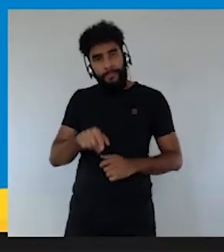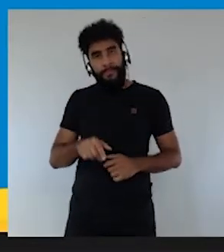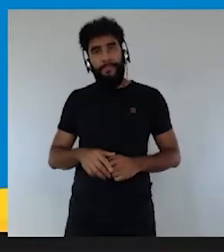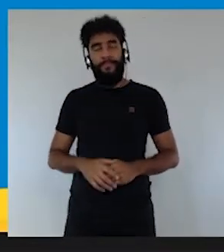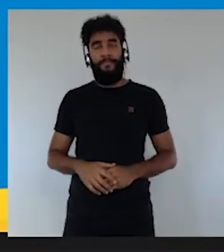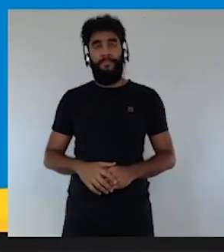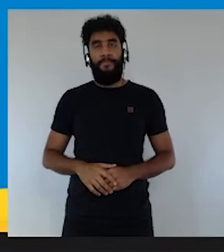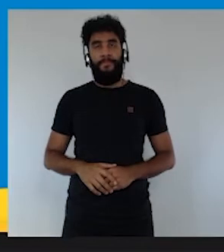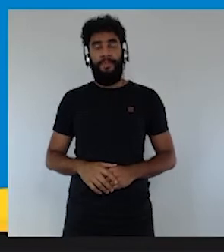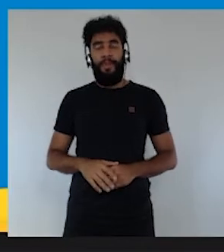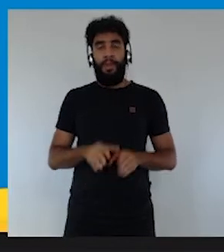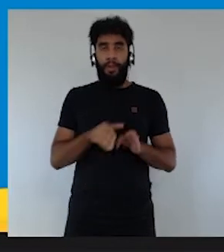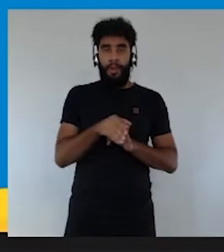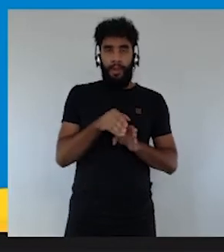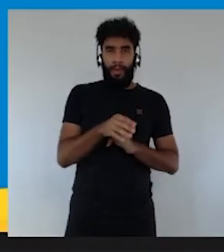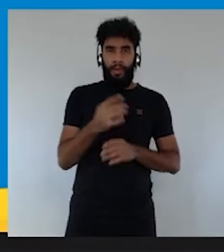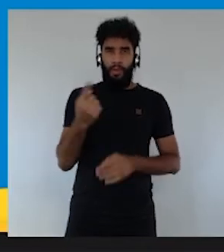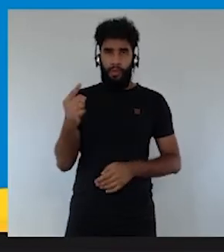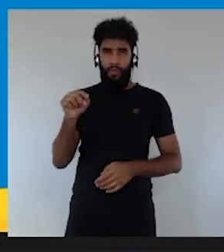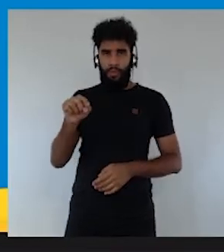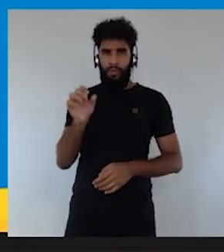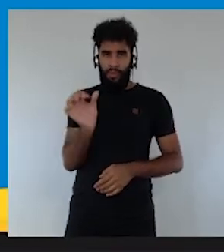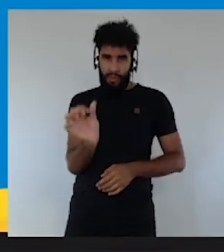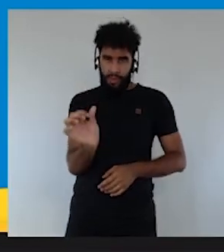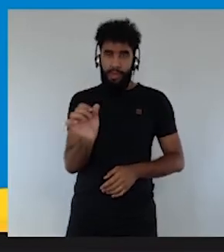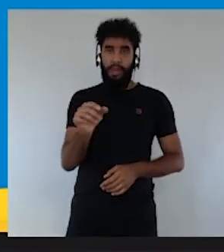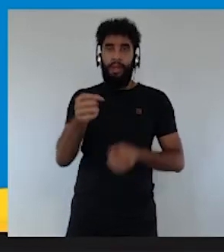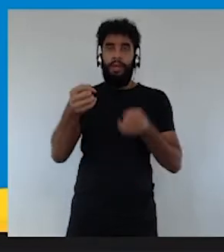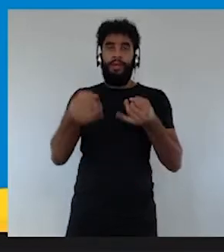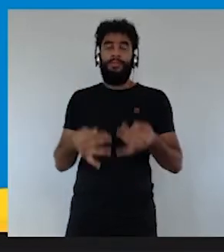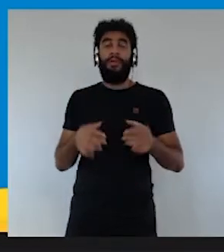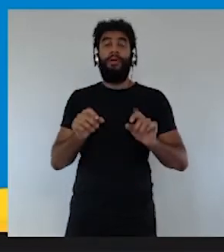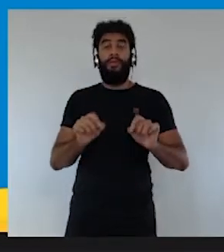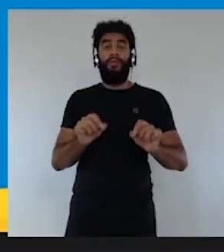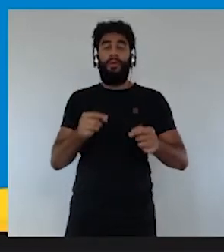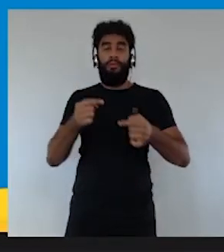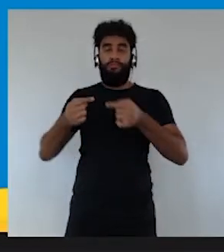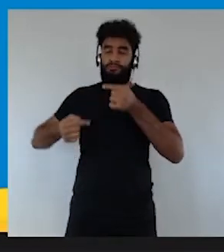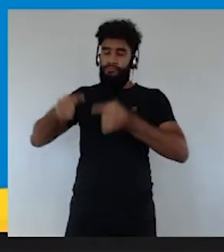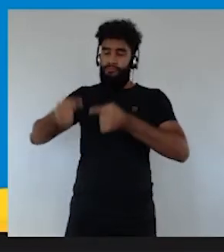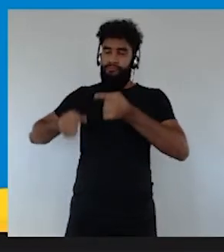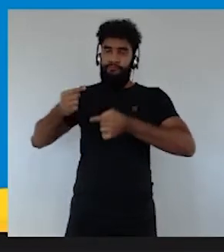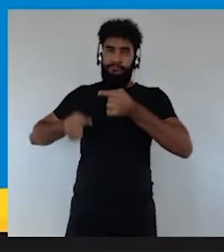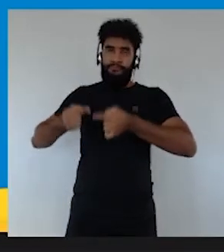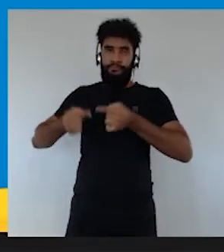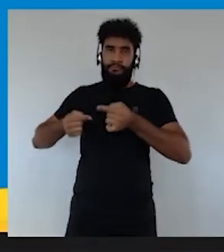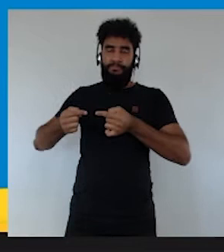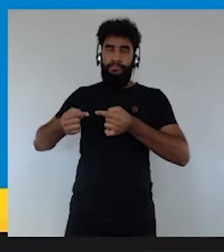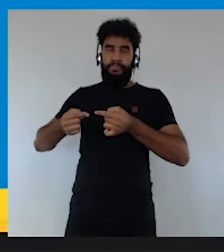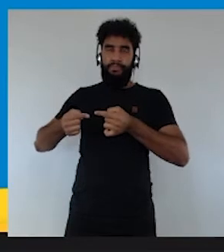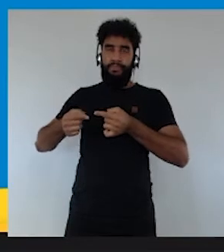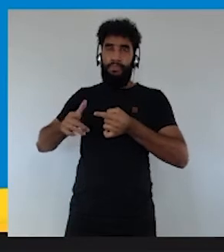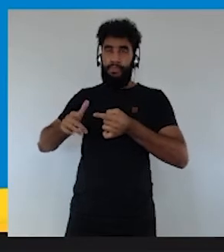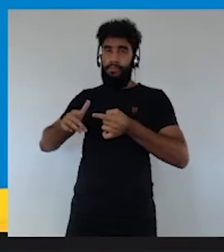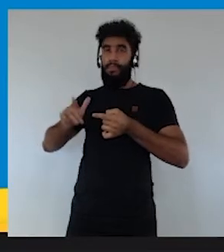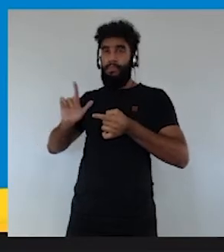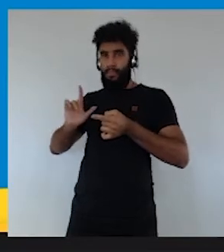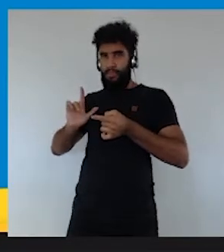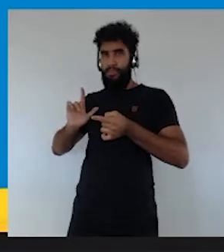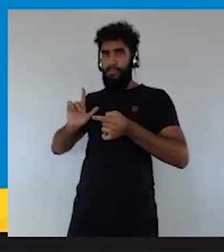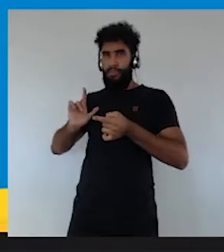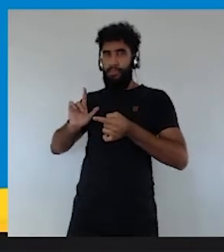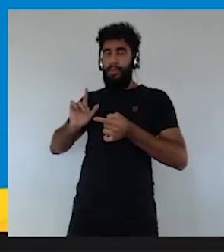A recomendação 1.6 fala que é importante discutir e acordar antecipadamente se eu posso ter